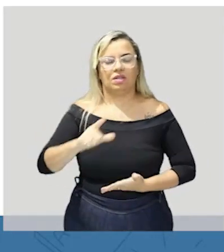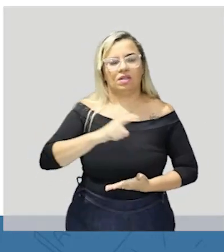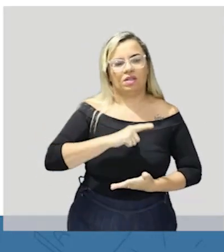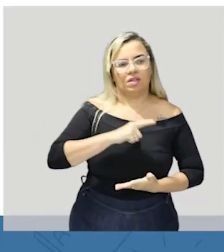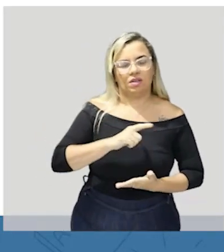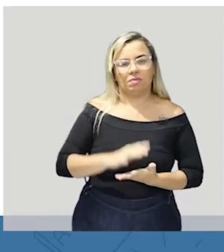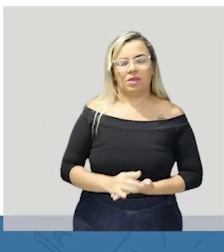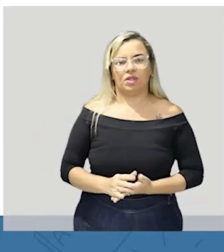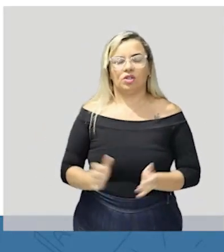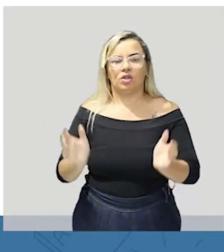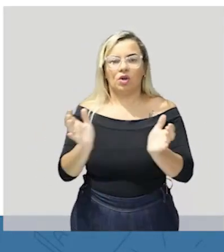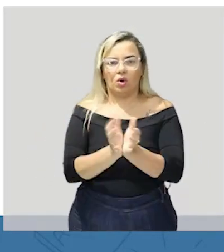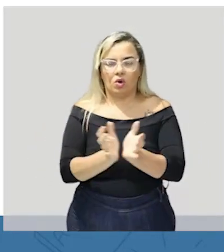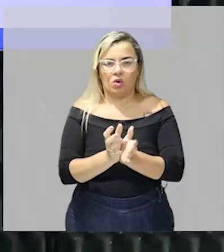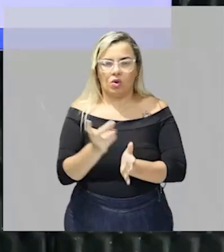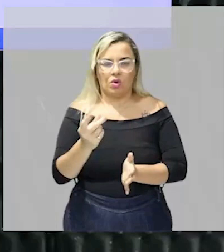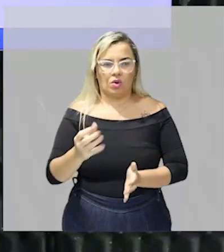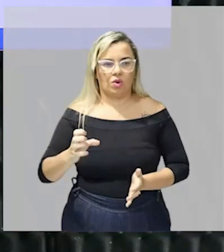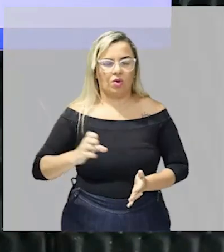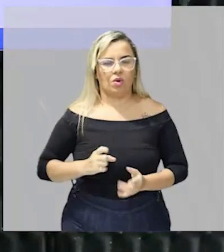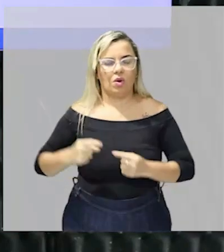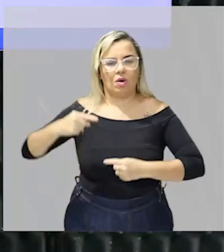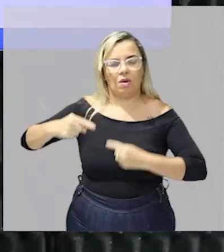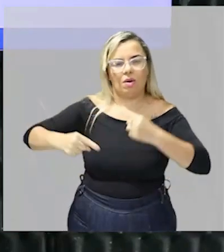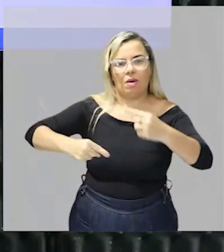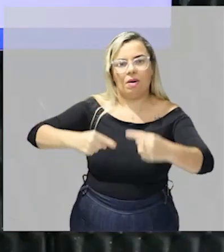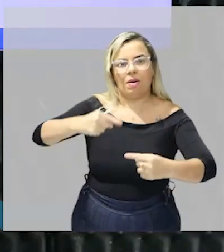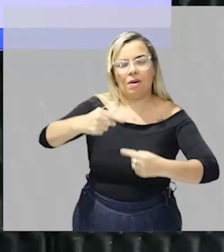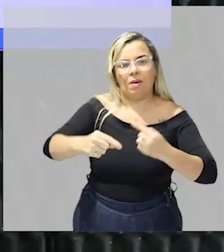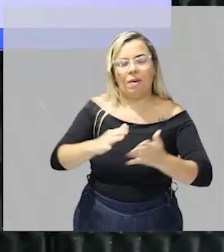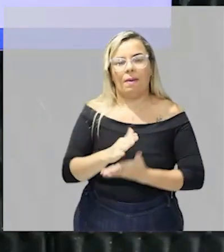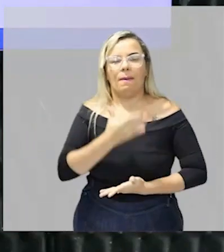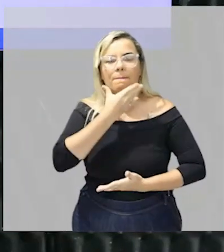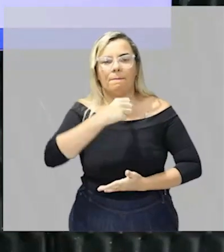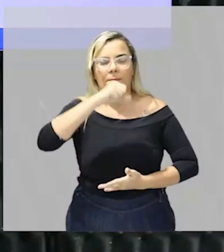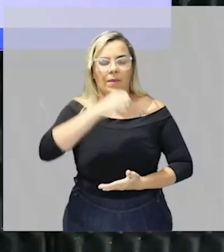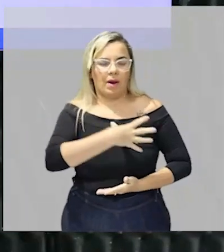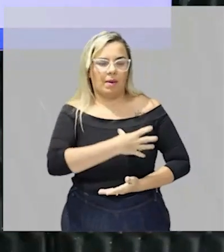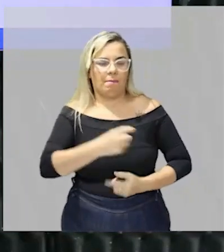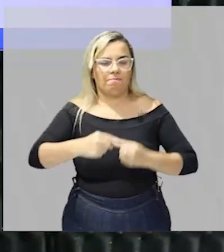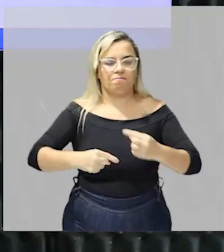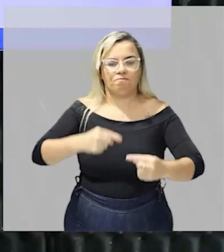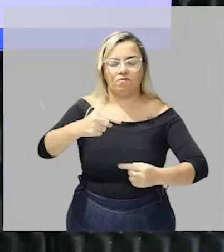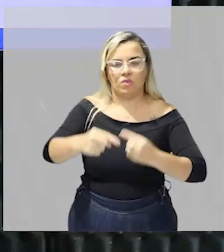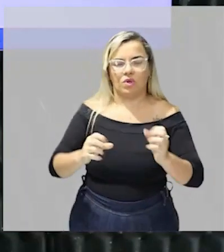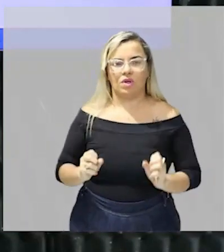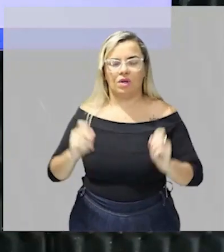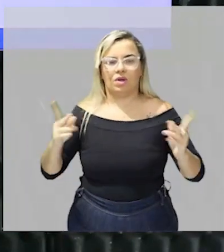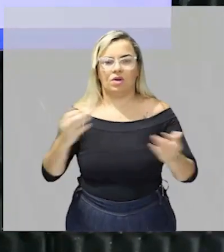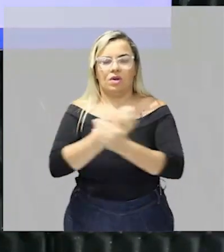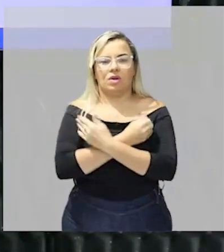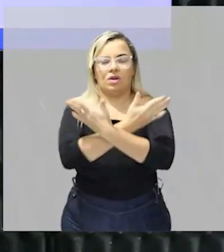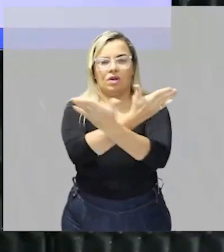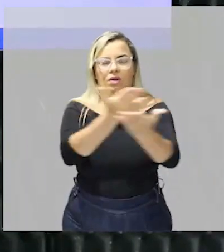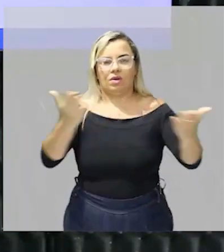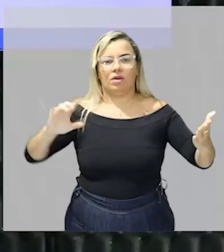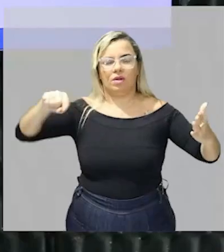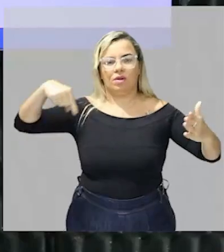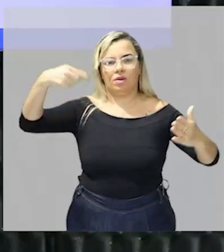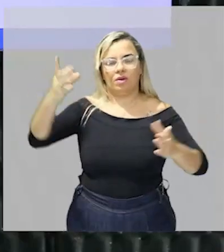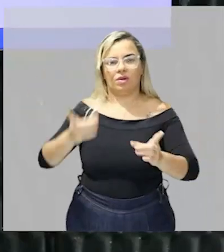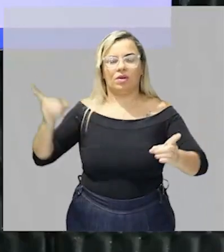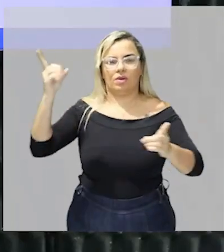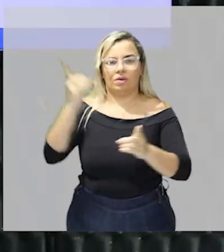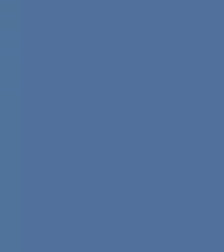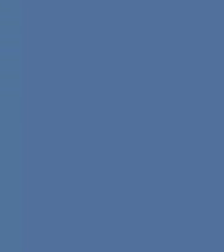aristocracia hereditária, tá? Passada de pai para filho. Certo? Ok, galera? Um grande abraço e até o nosso